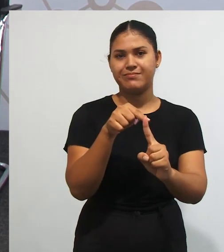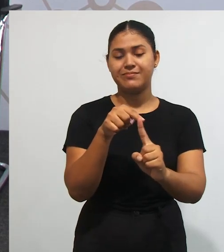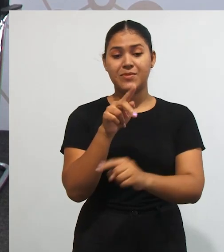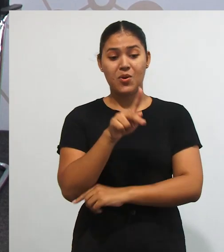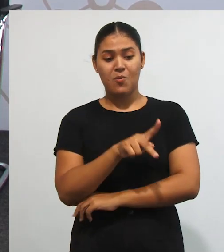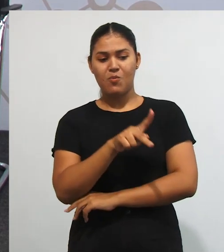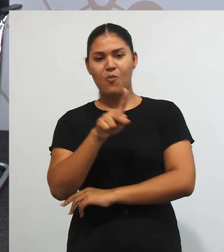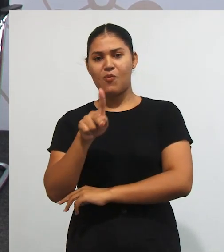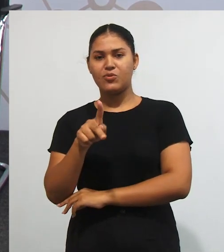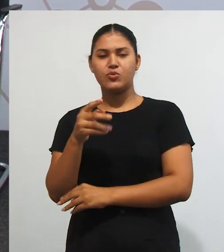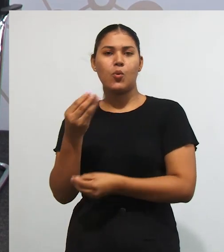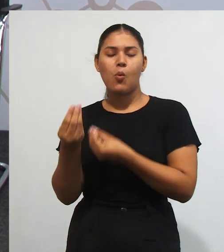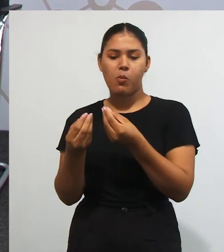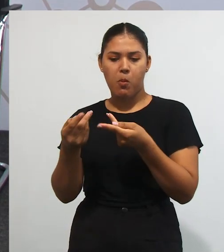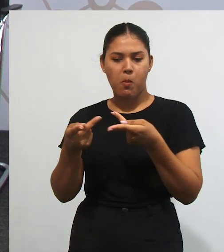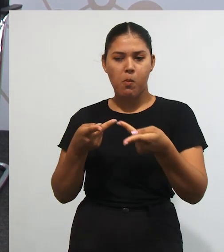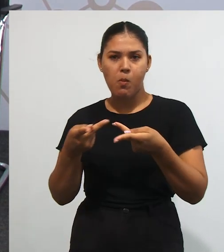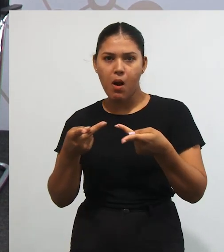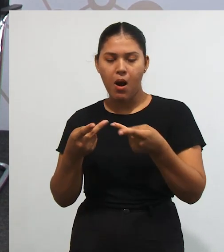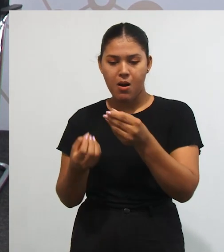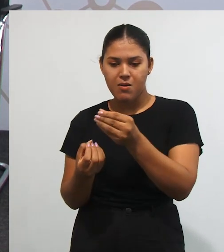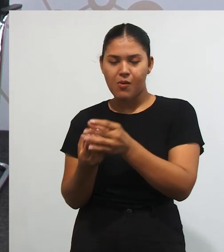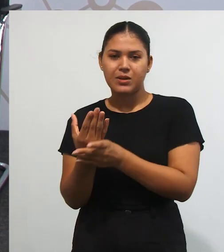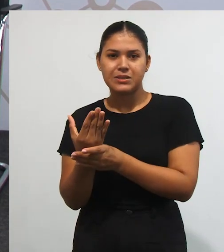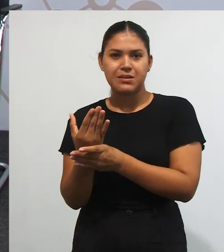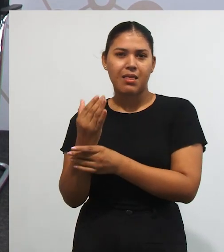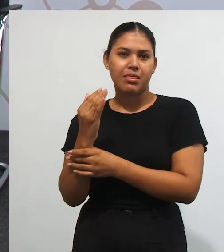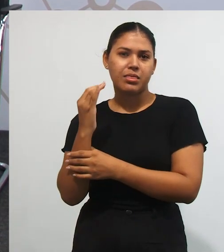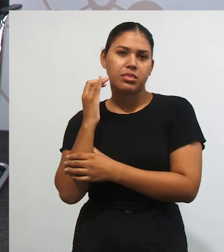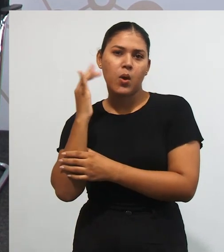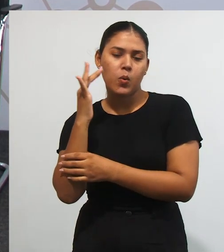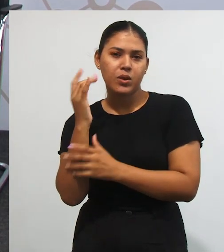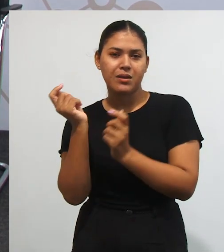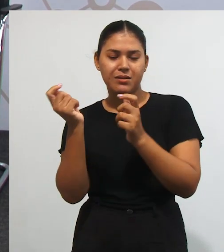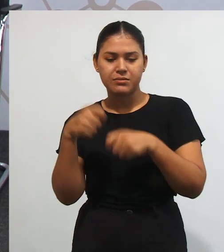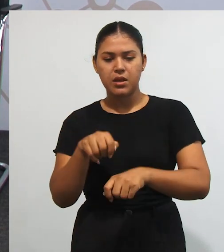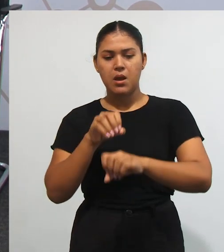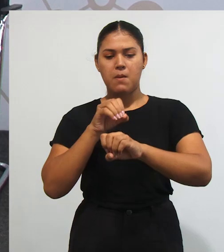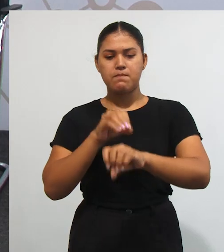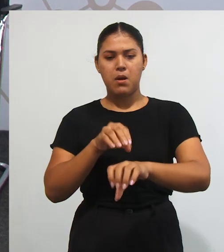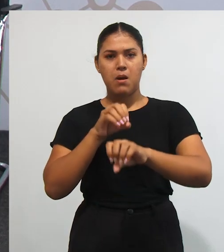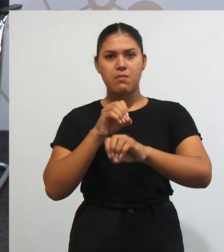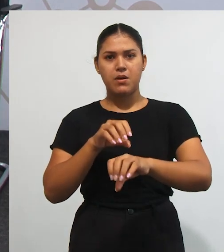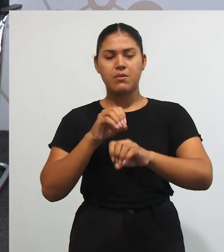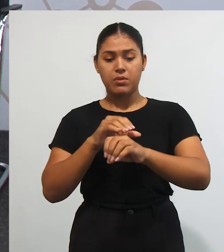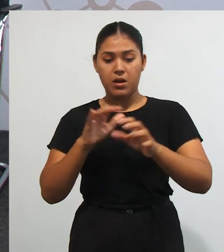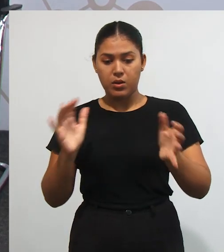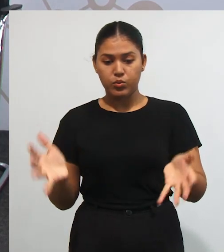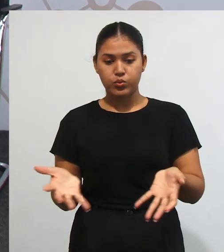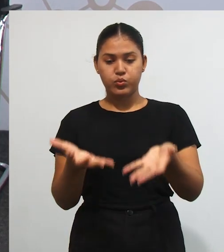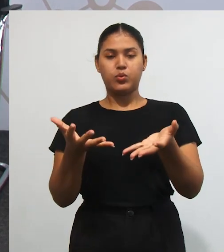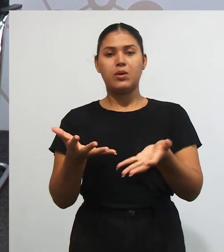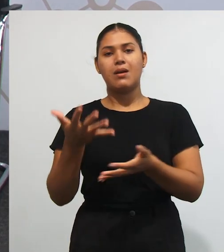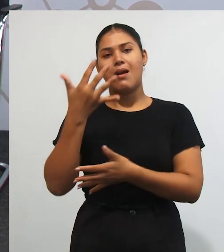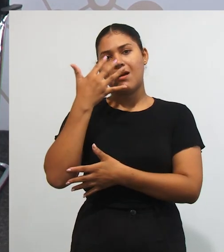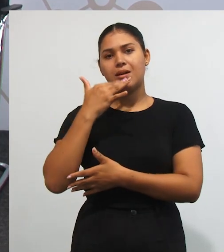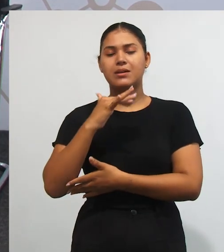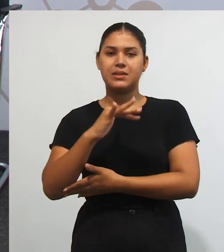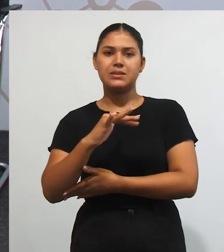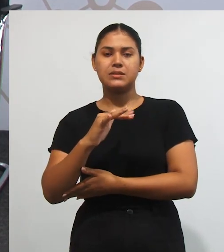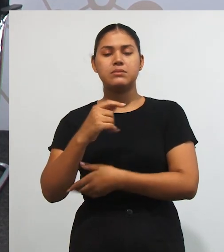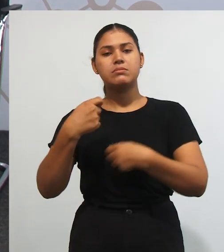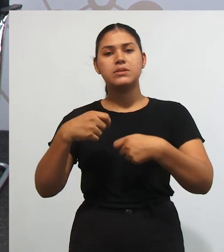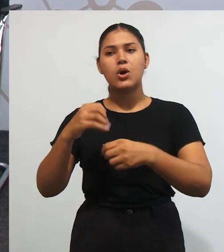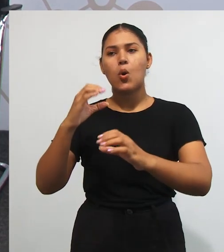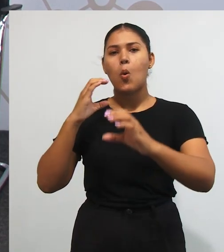como criador, né? Planejar situações para que as crianças sintam necessidade de se comunicarem na